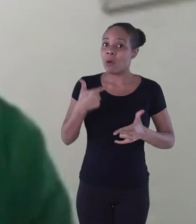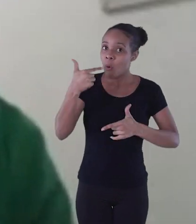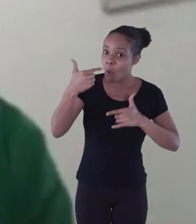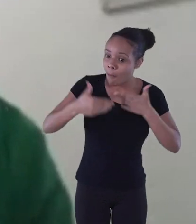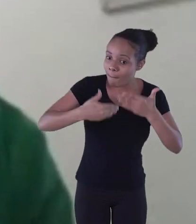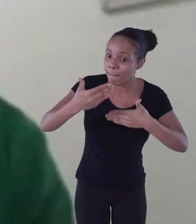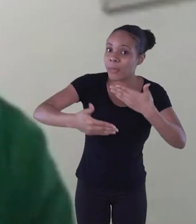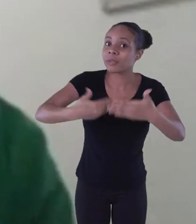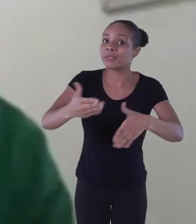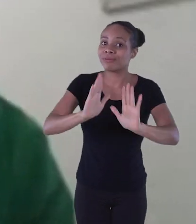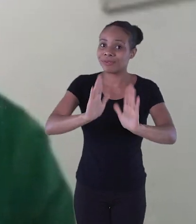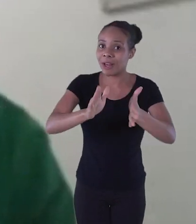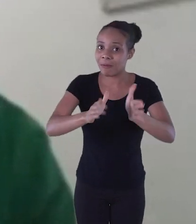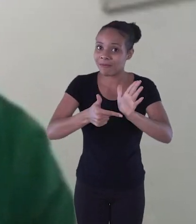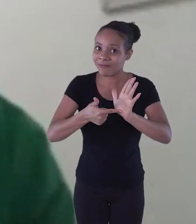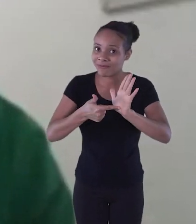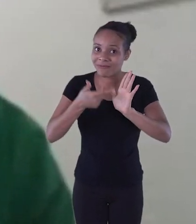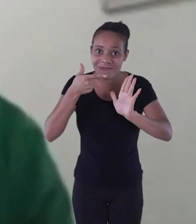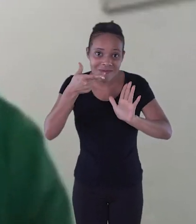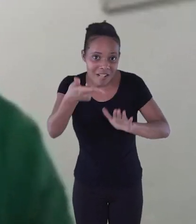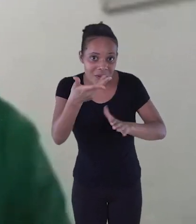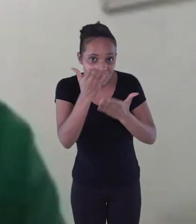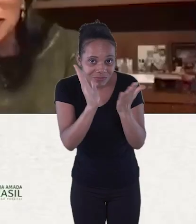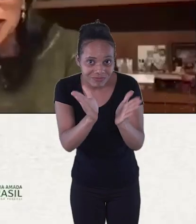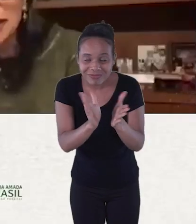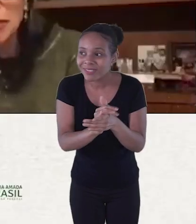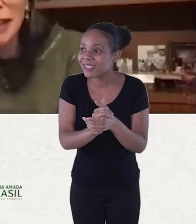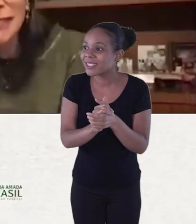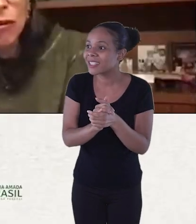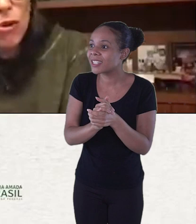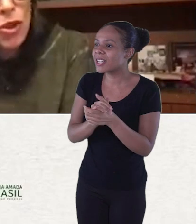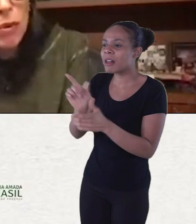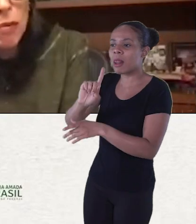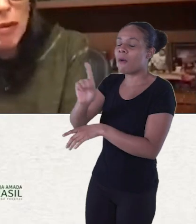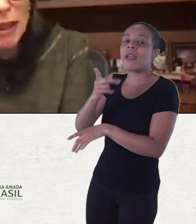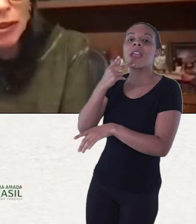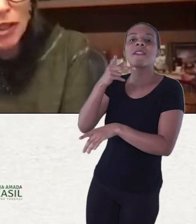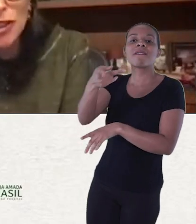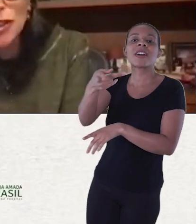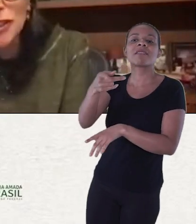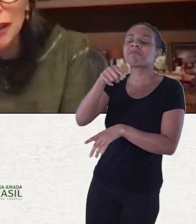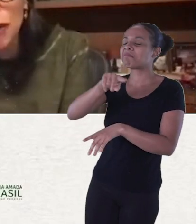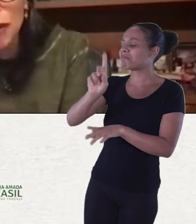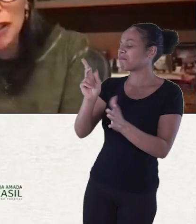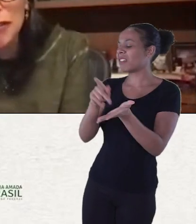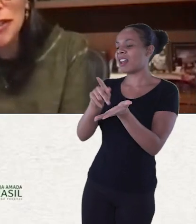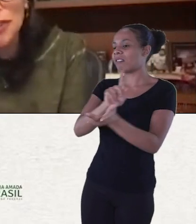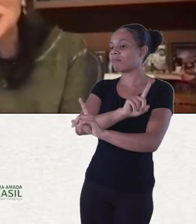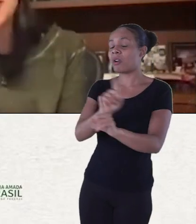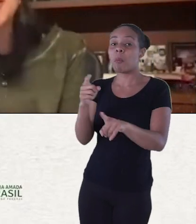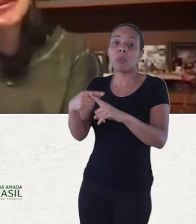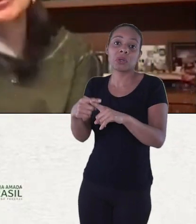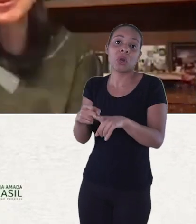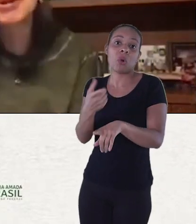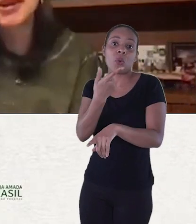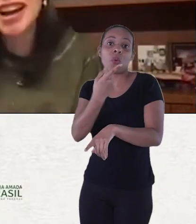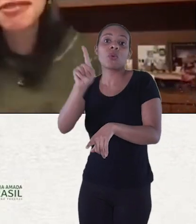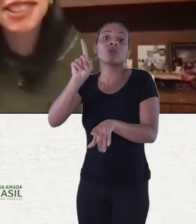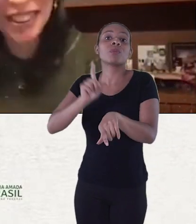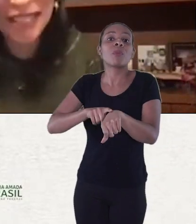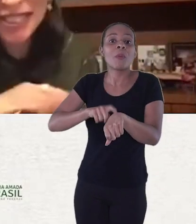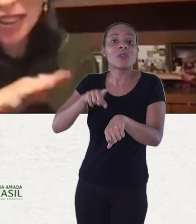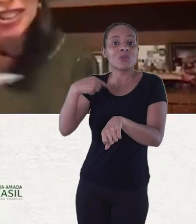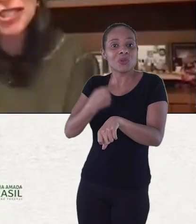dos desdobramentos disso aí. E o Flávio não está falando a verdade, porque até o último momento, quando a gente entregou o livro, a gente estava